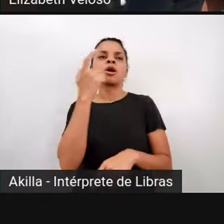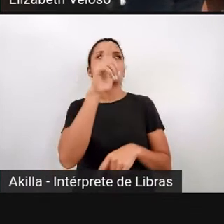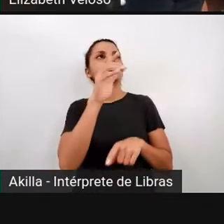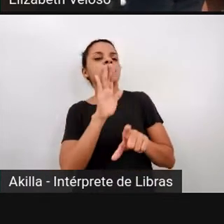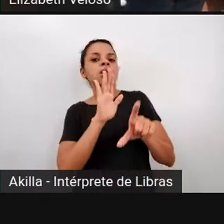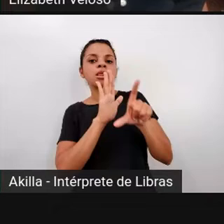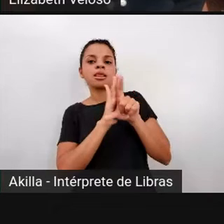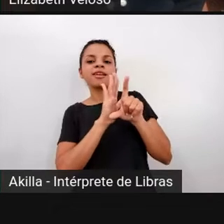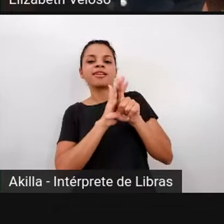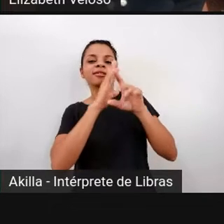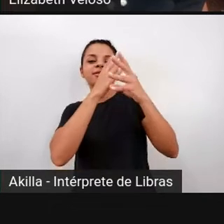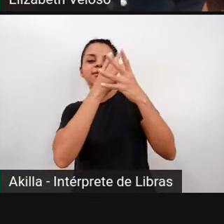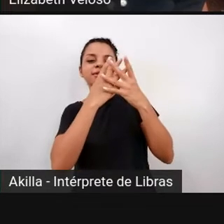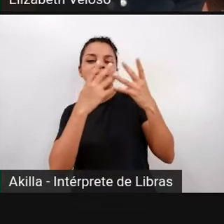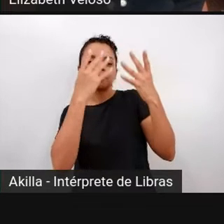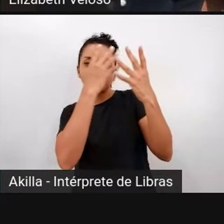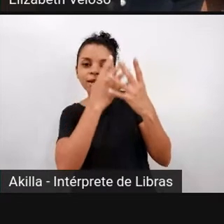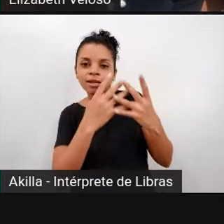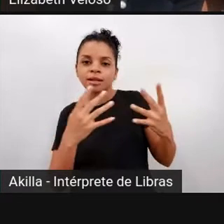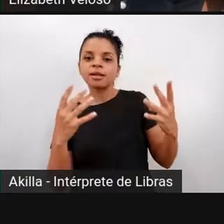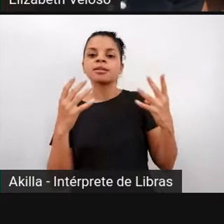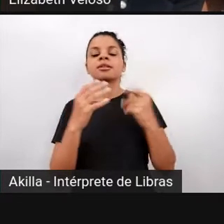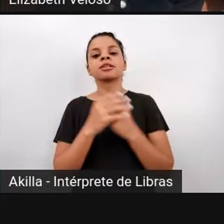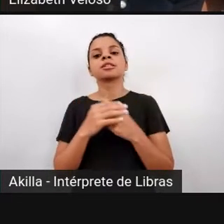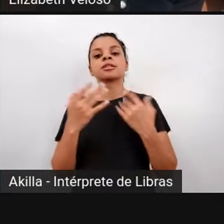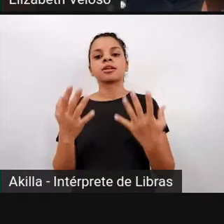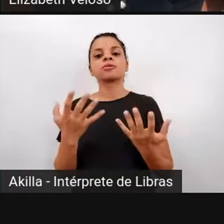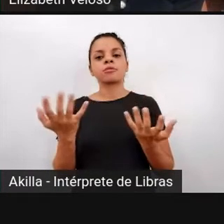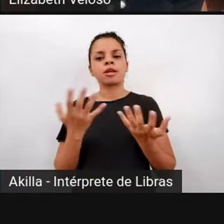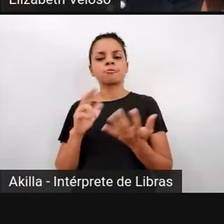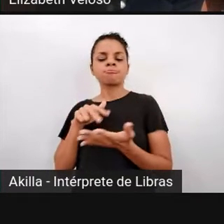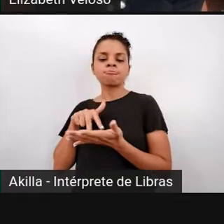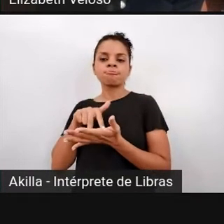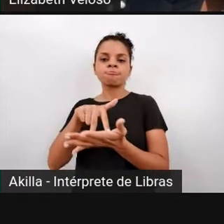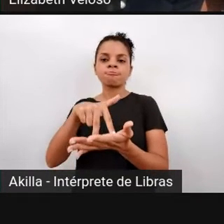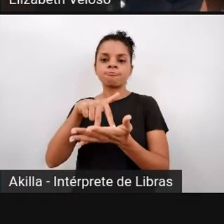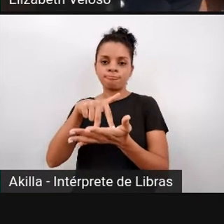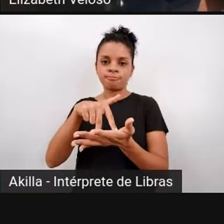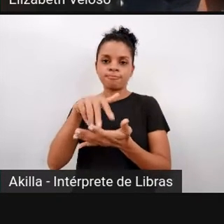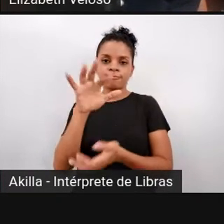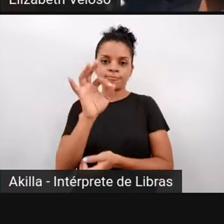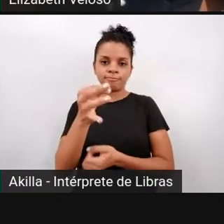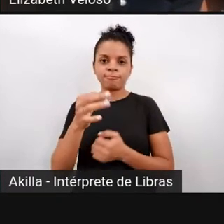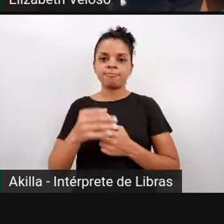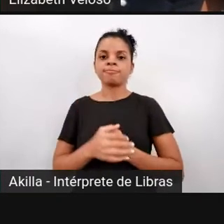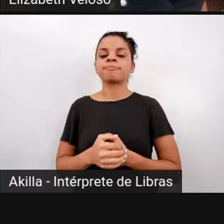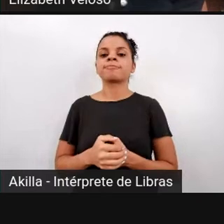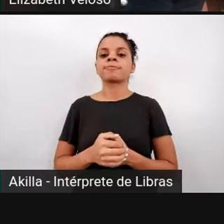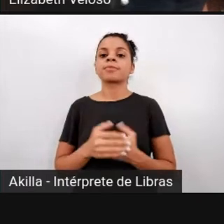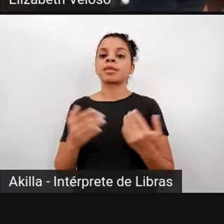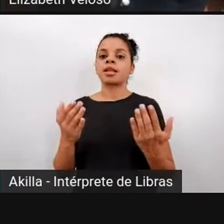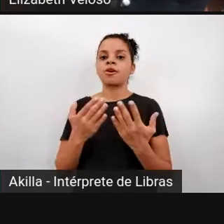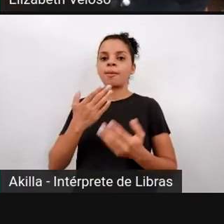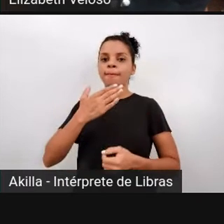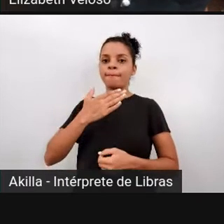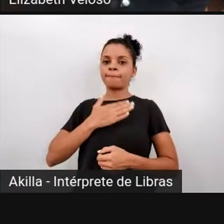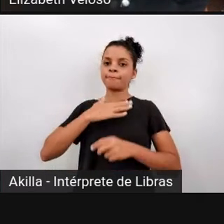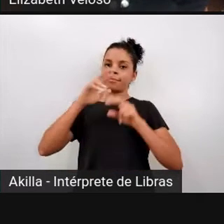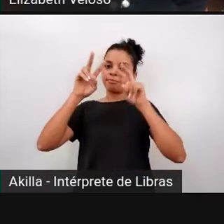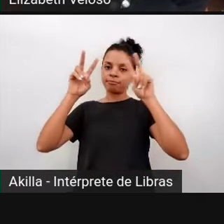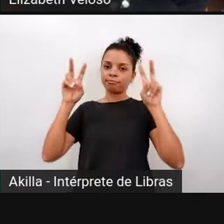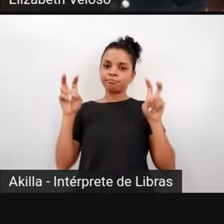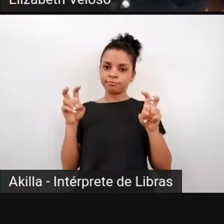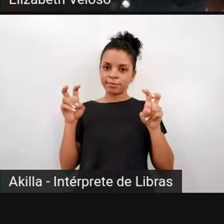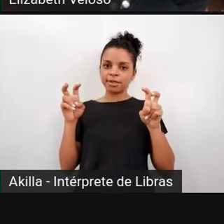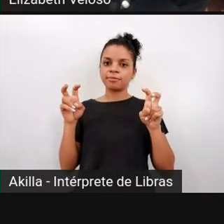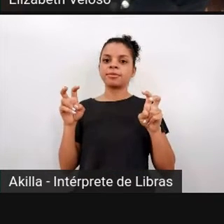enfim, a gente busca esse protagonismo. Voltando agora, então, entrando exatamente para o meu tema, a gente